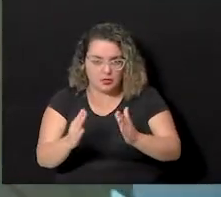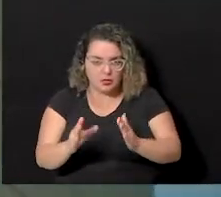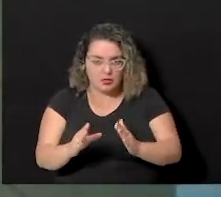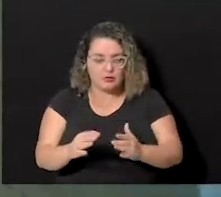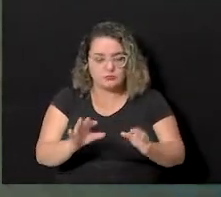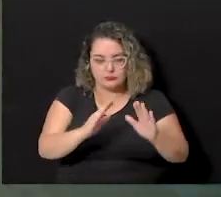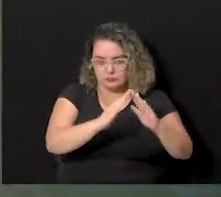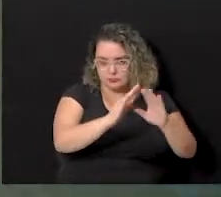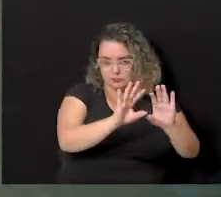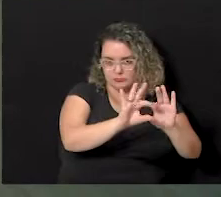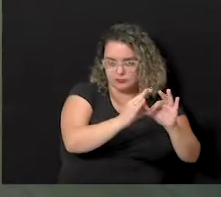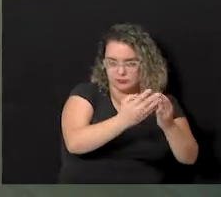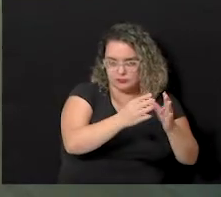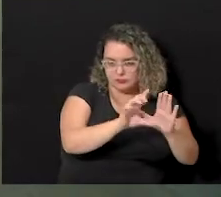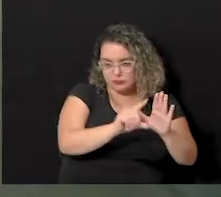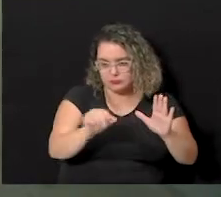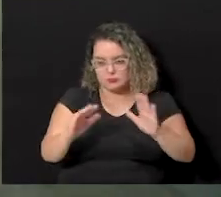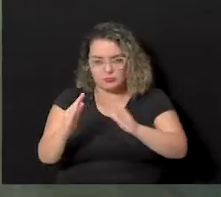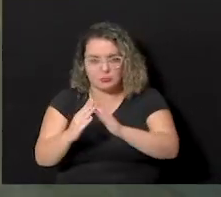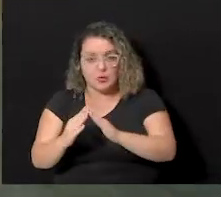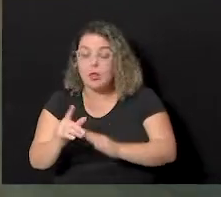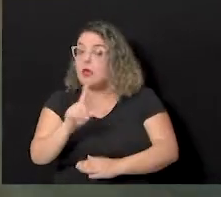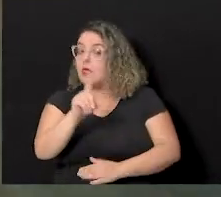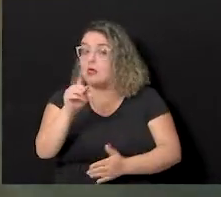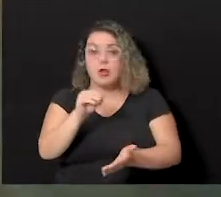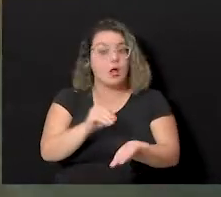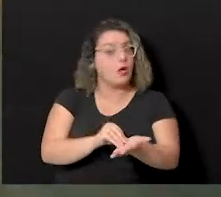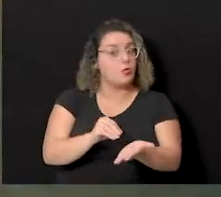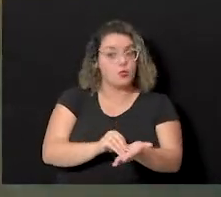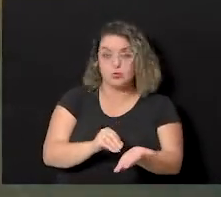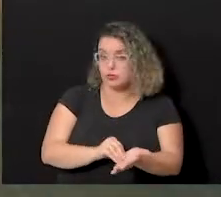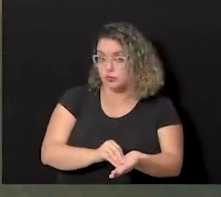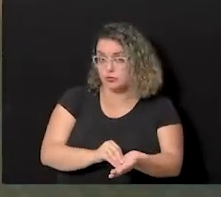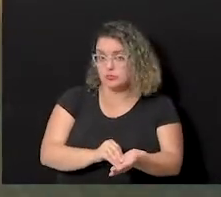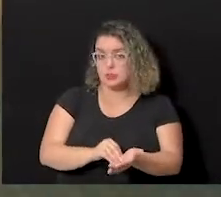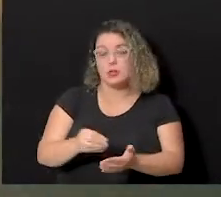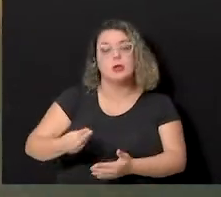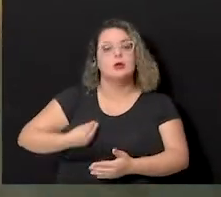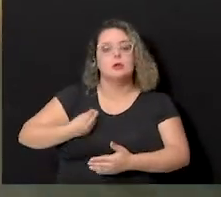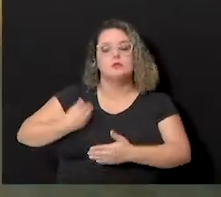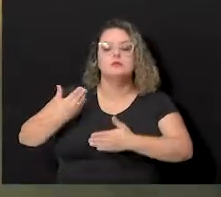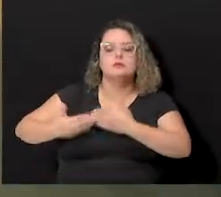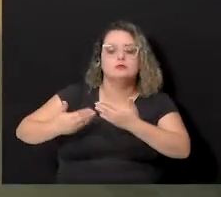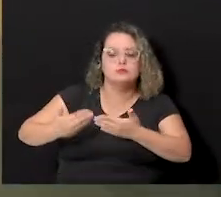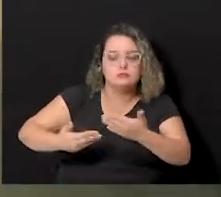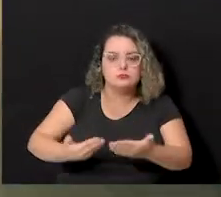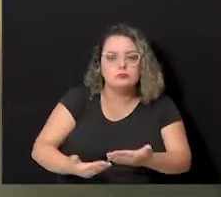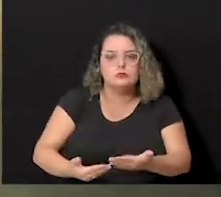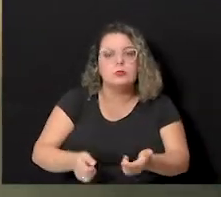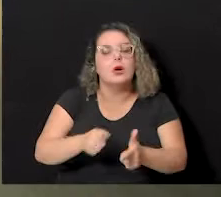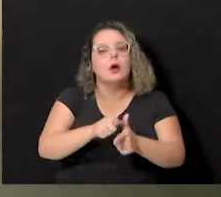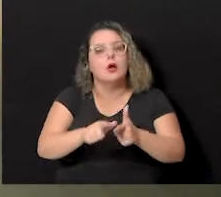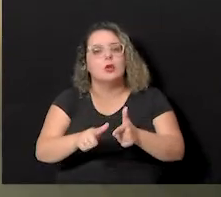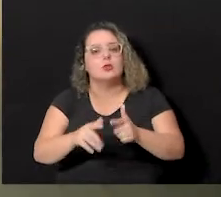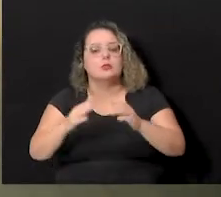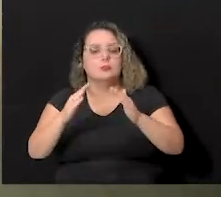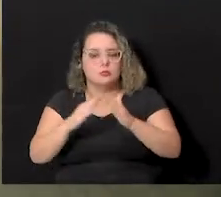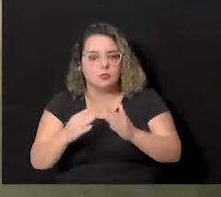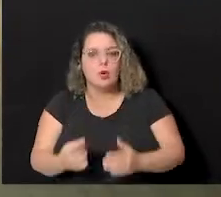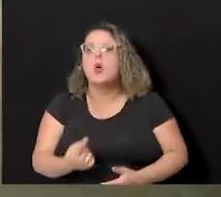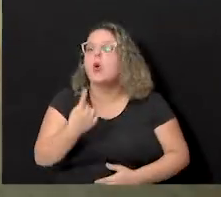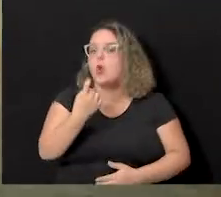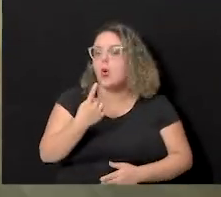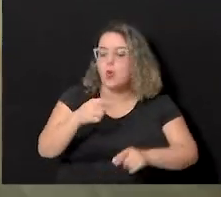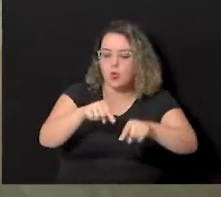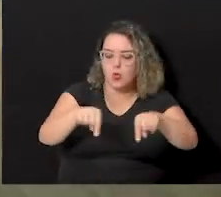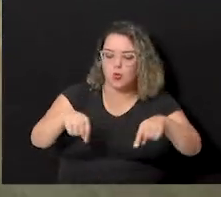pais, você precisa estar ciente que ela não será a sua última. Então, ao longo da sua vida, por exemplo, se você aluga um imóvel que tem